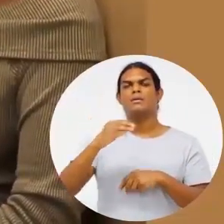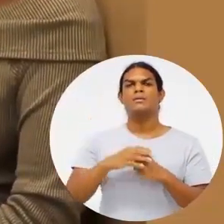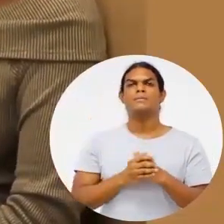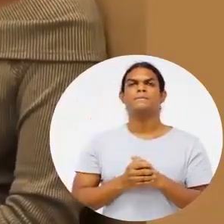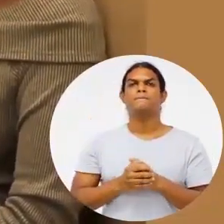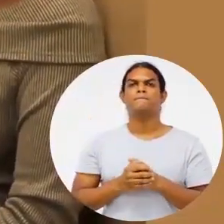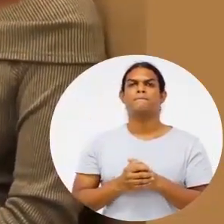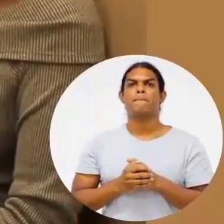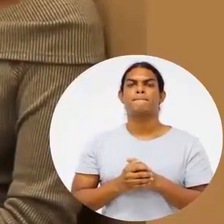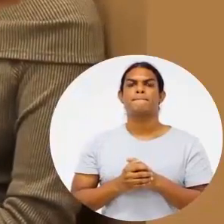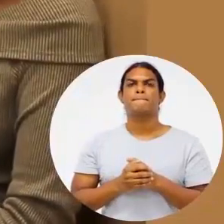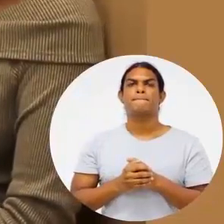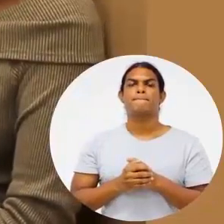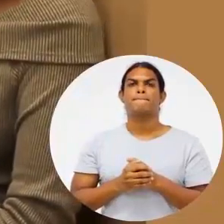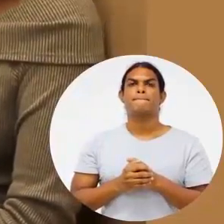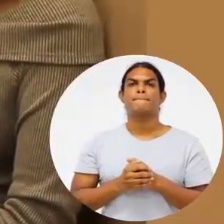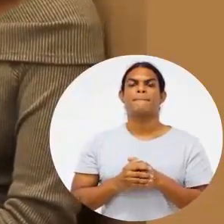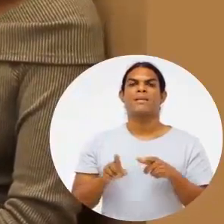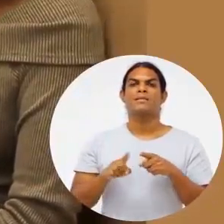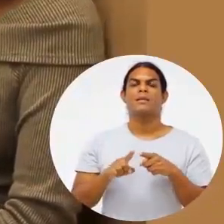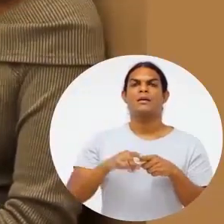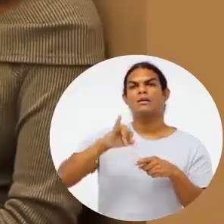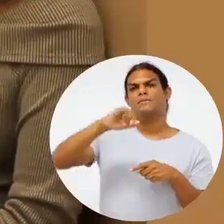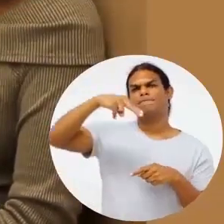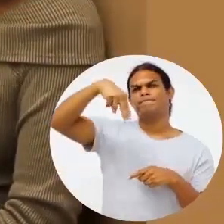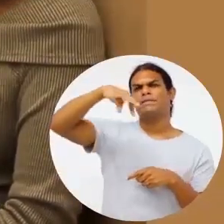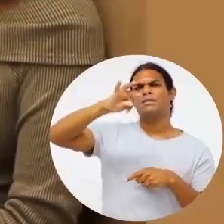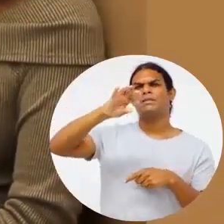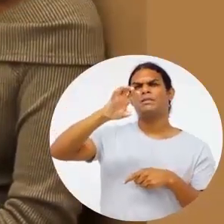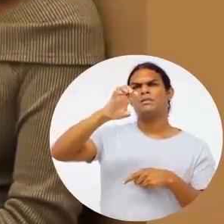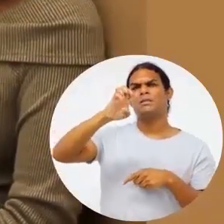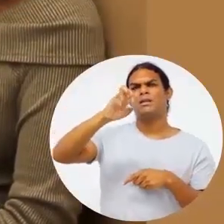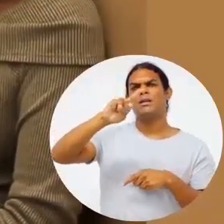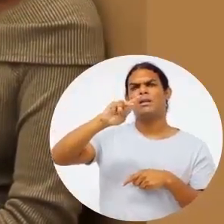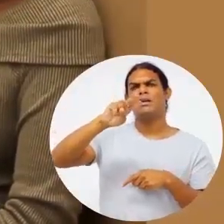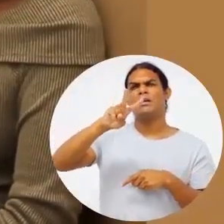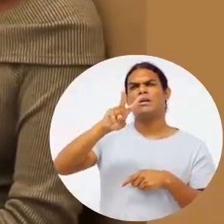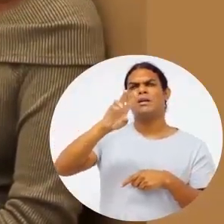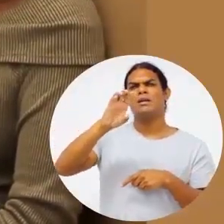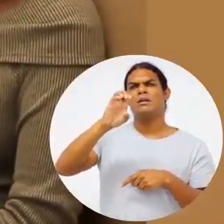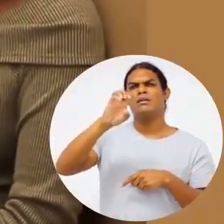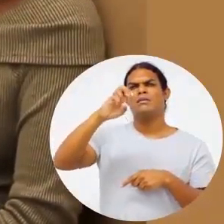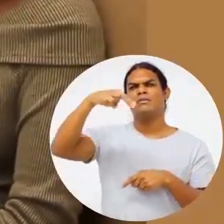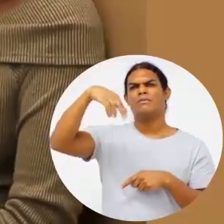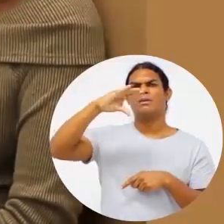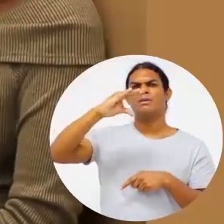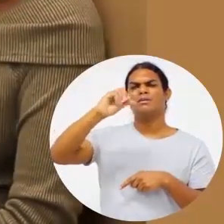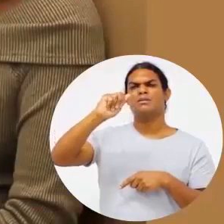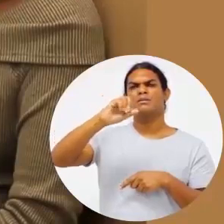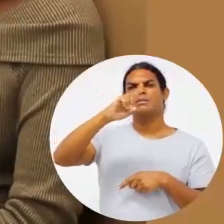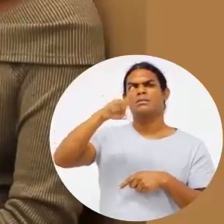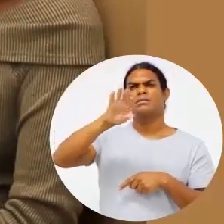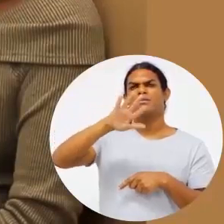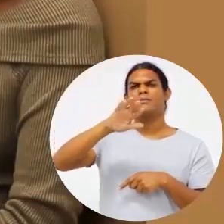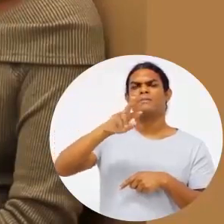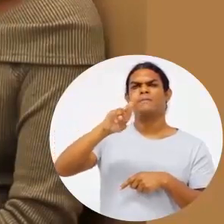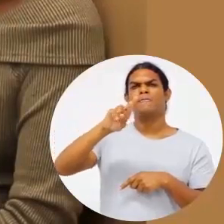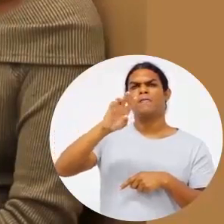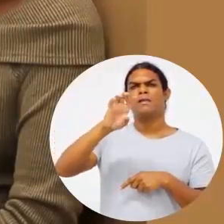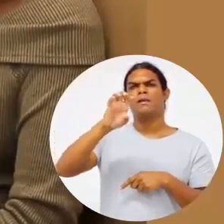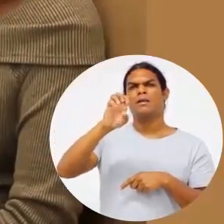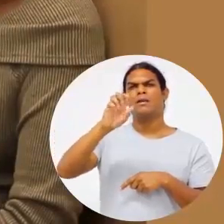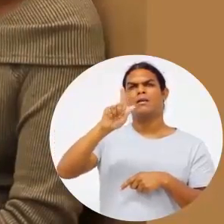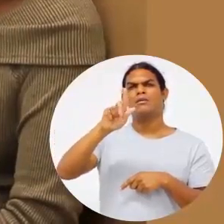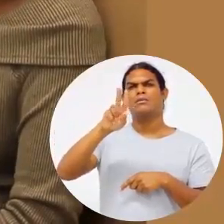ergonomizadora? Olha, a intervenção ergonomizadora é uma metodologia fantástica, né, de avaliação ergonômica. Ela tem assim